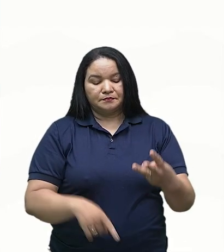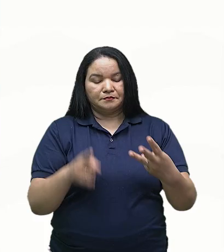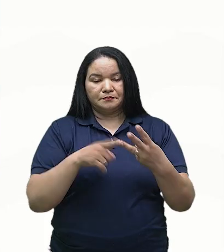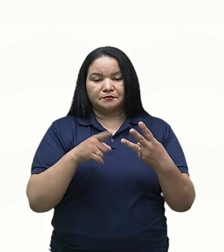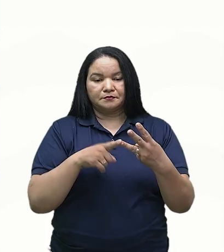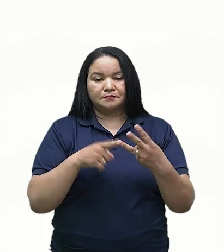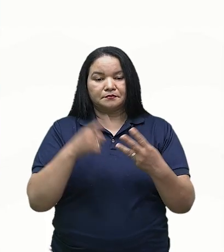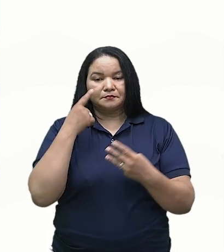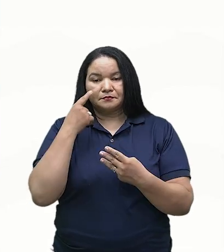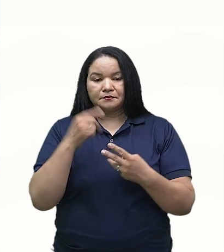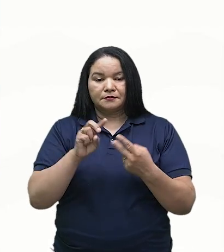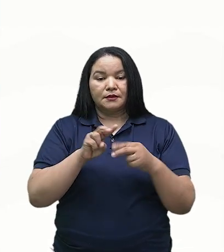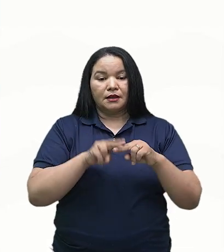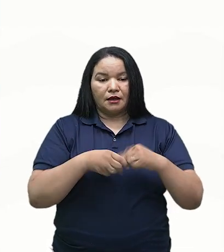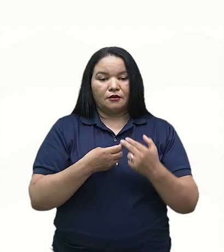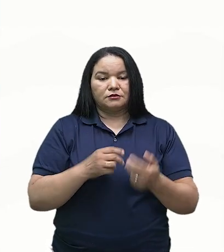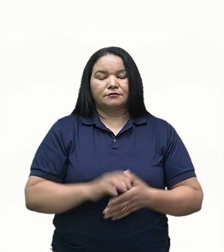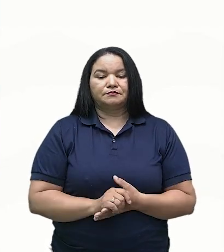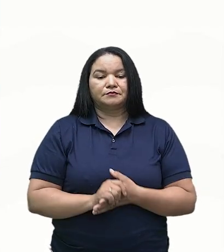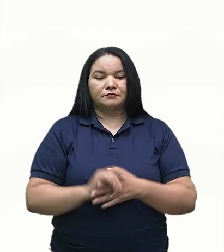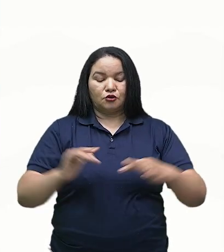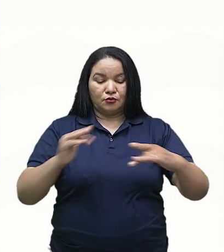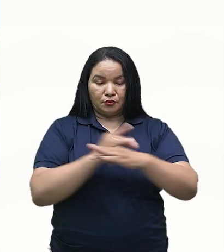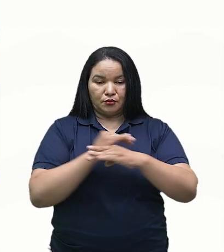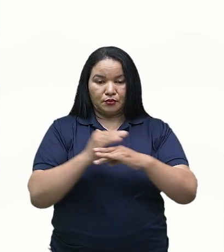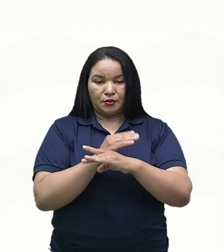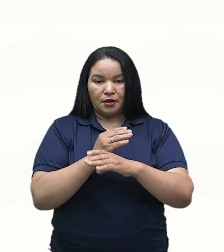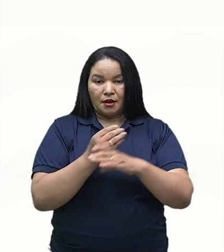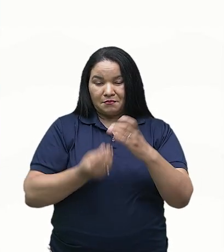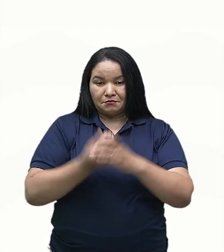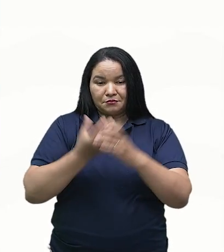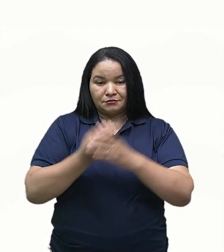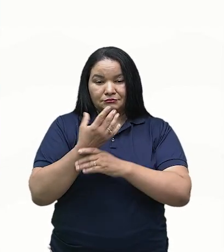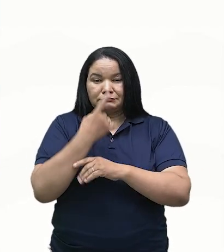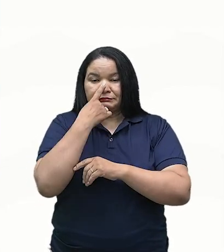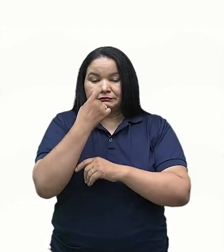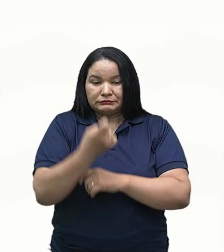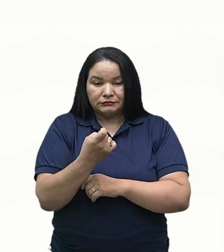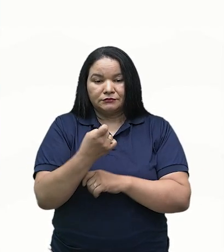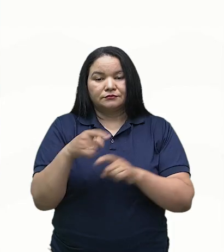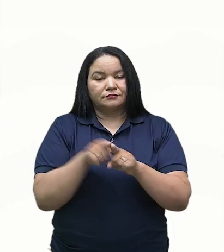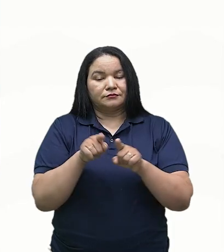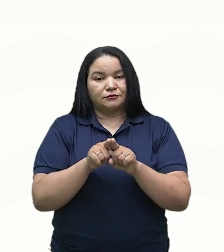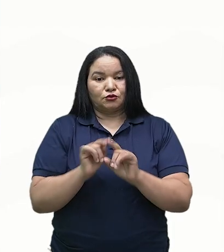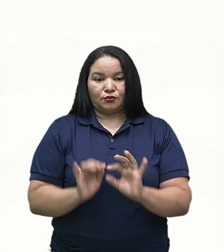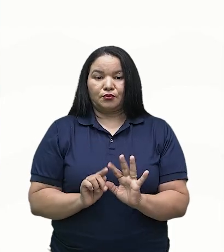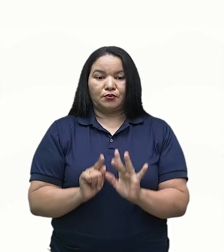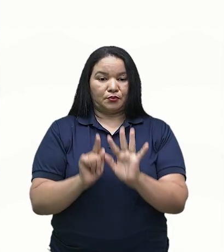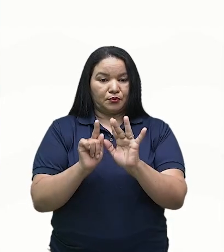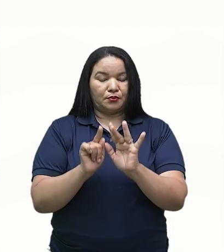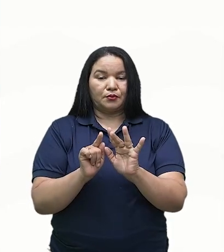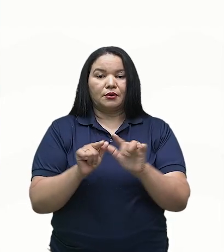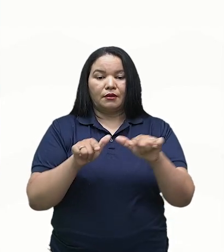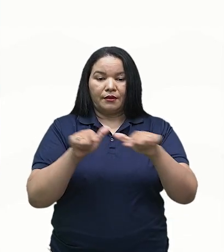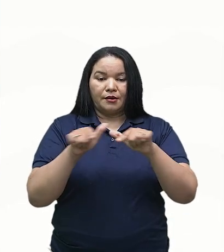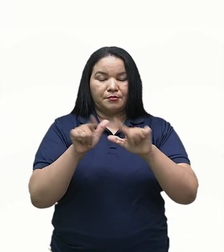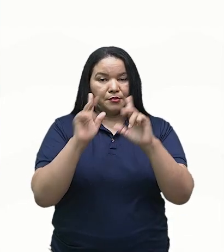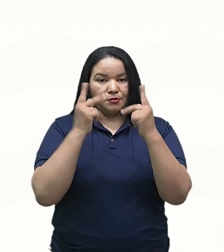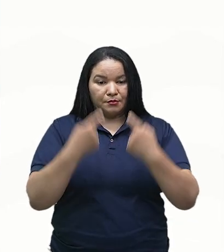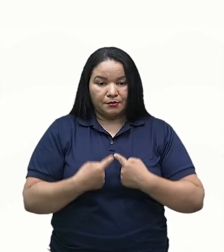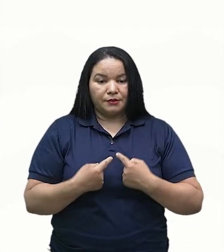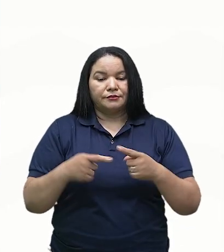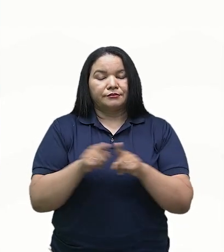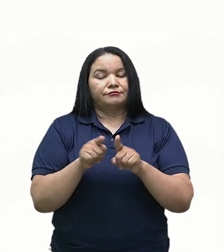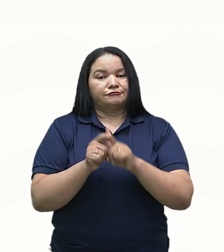urbanização e consumo, o aumento da produção de lixo, bem como a emissão de gases por atividades humanas, levam